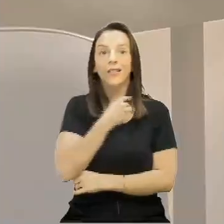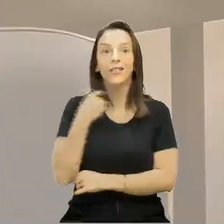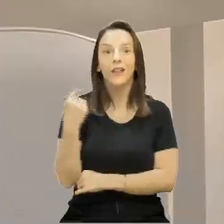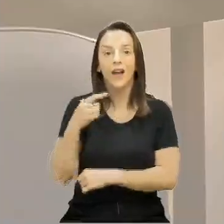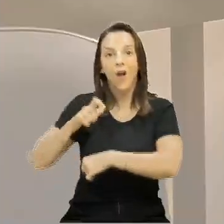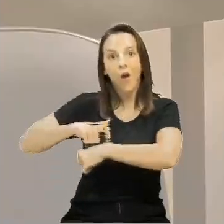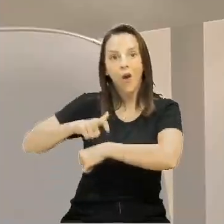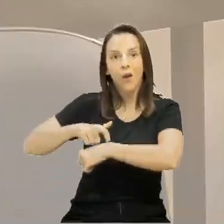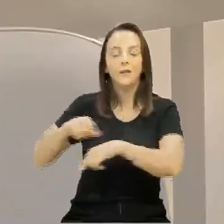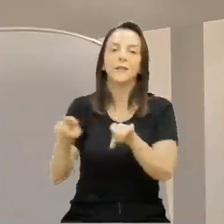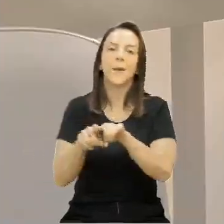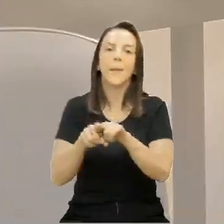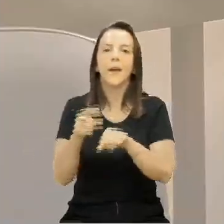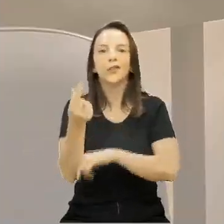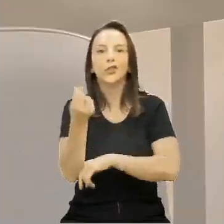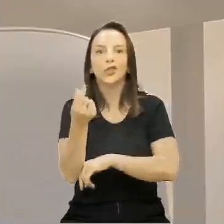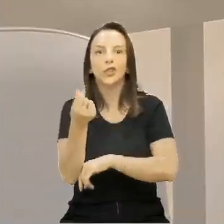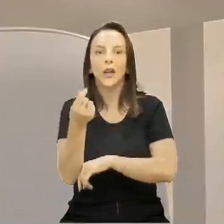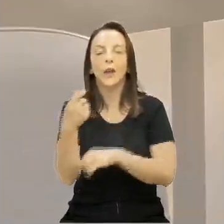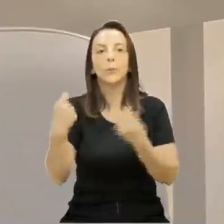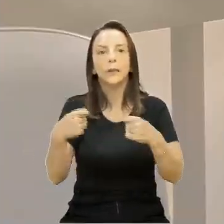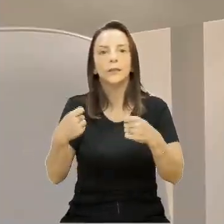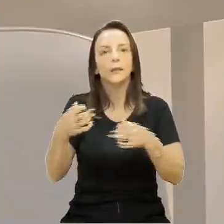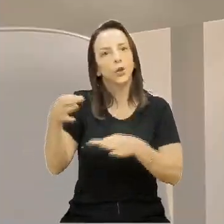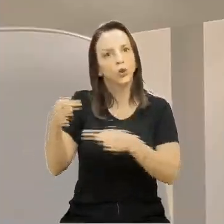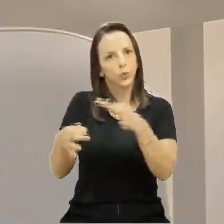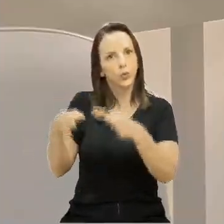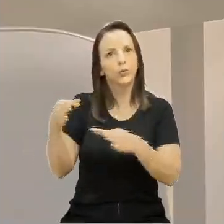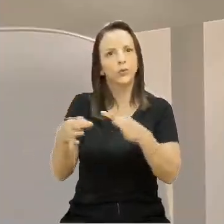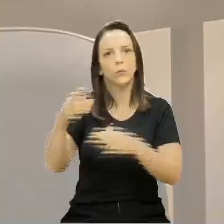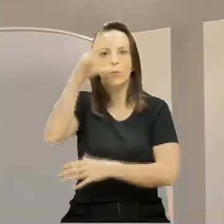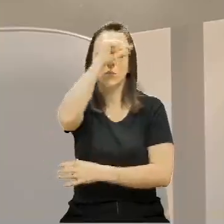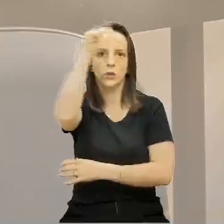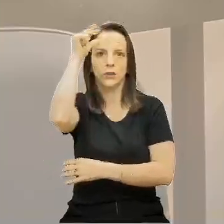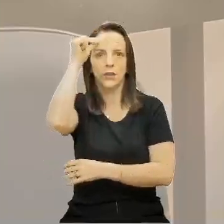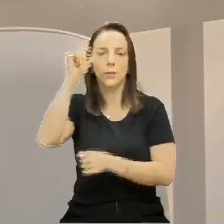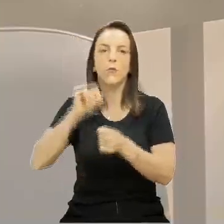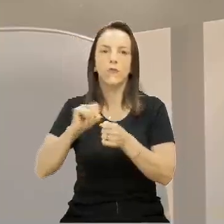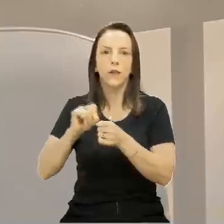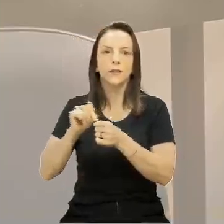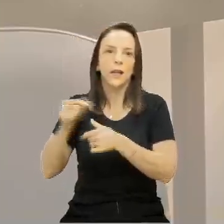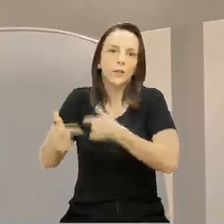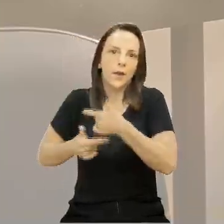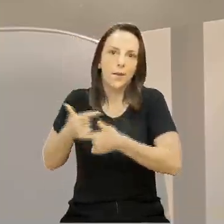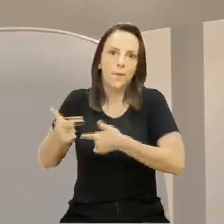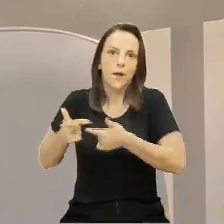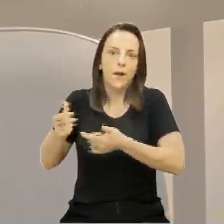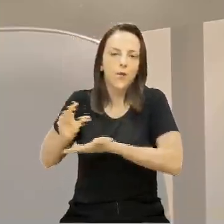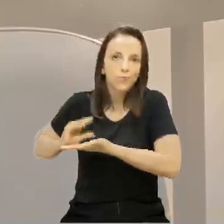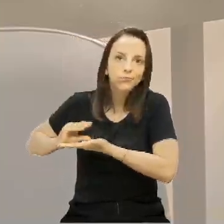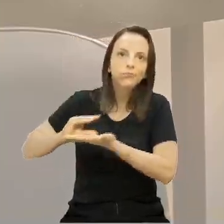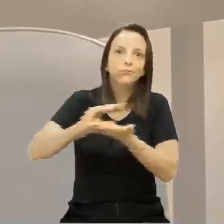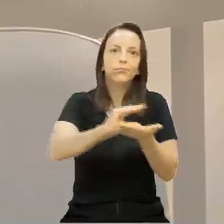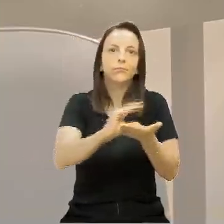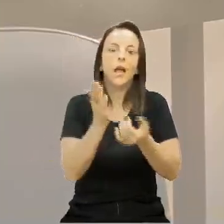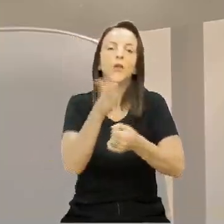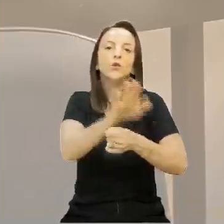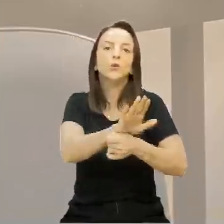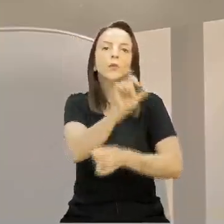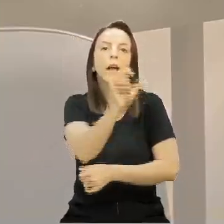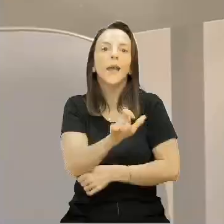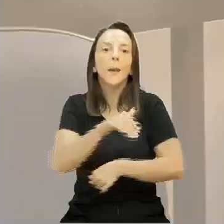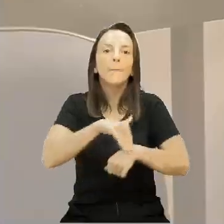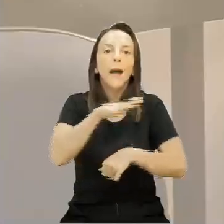passagem justa. O município está fazendo a sua parte, dando a contribuição para aqueles que mais precisam. O dinheiro não é para a